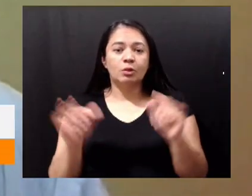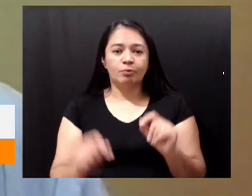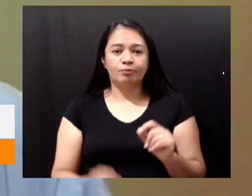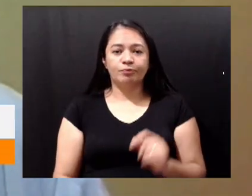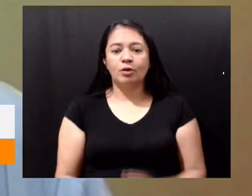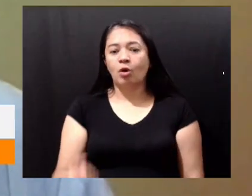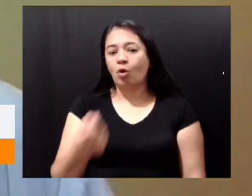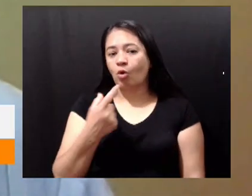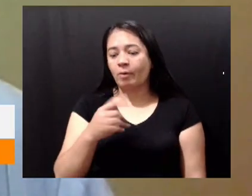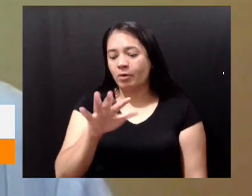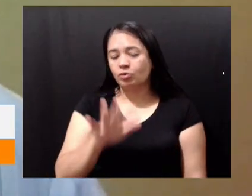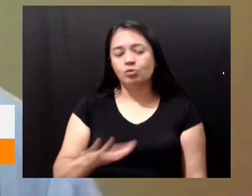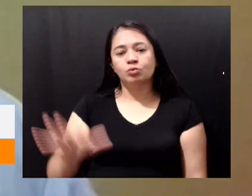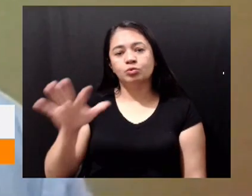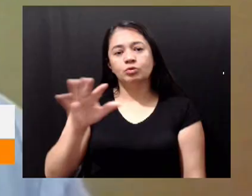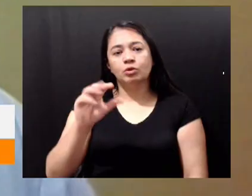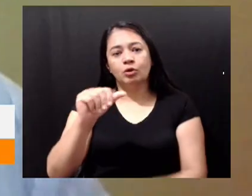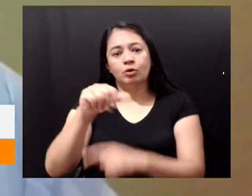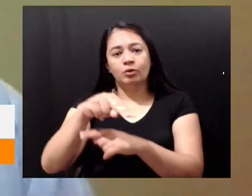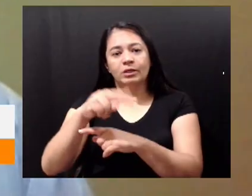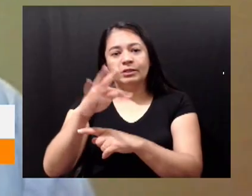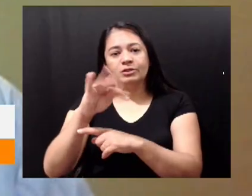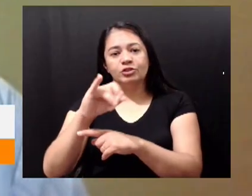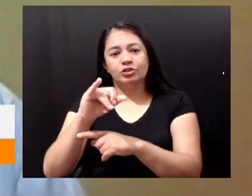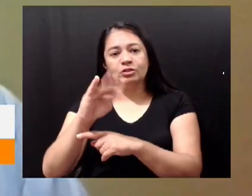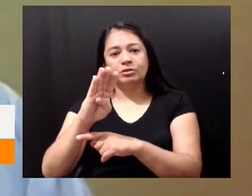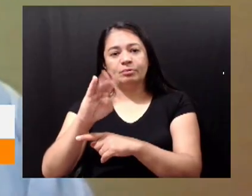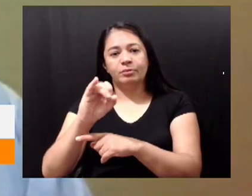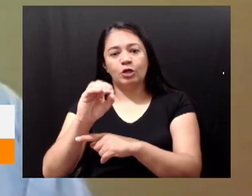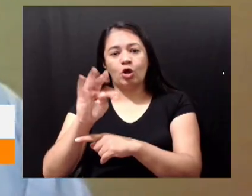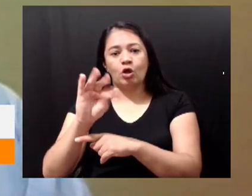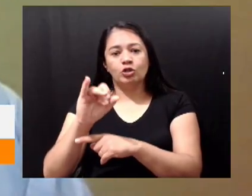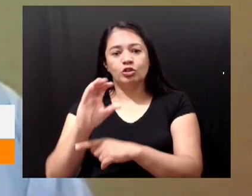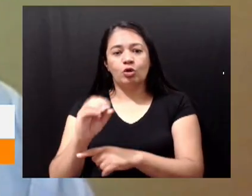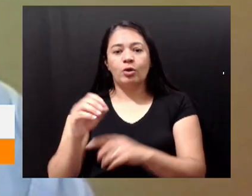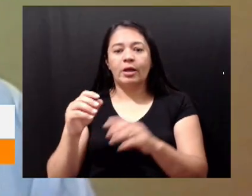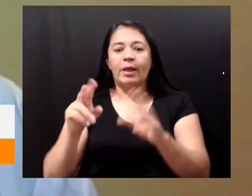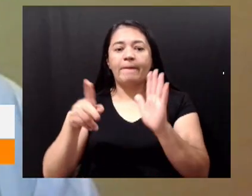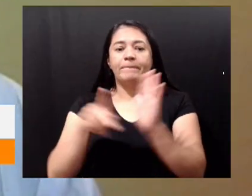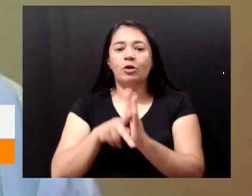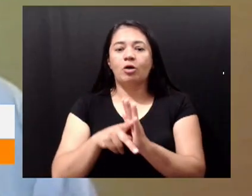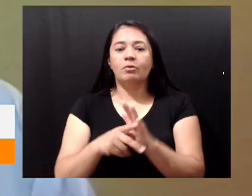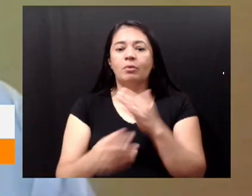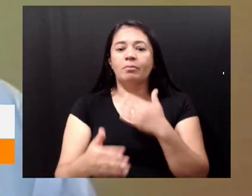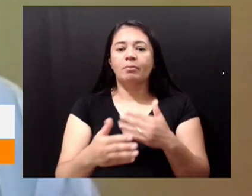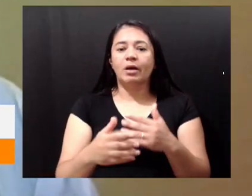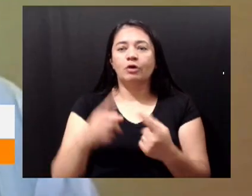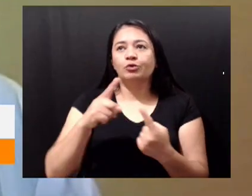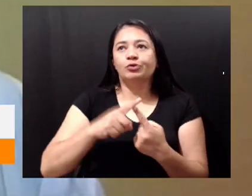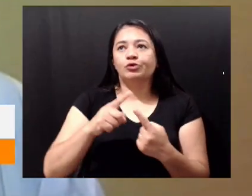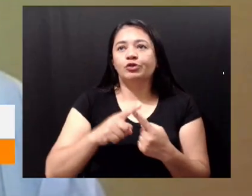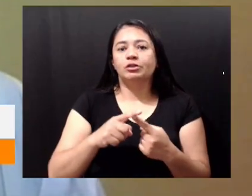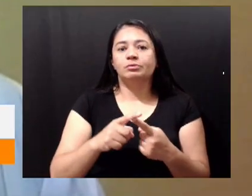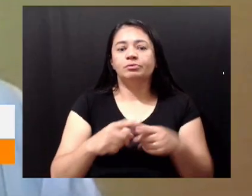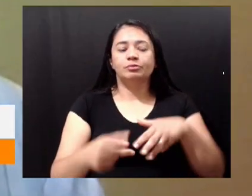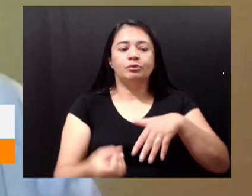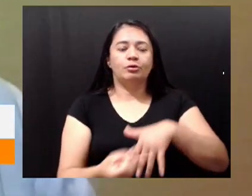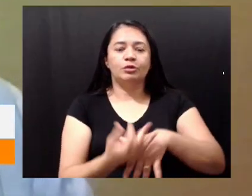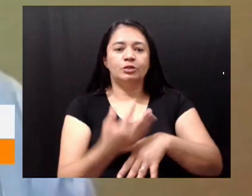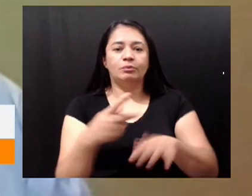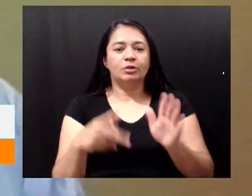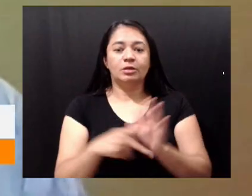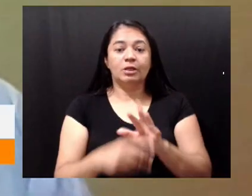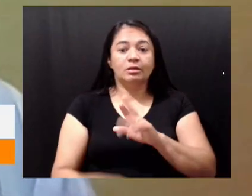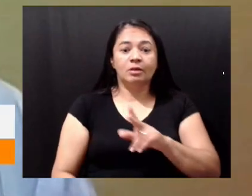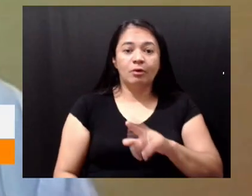geral, ele não é específico para determinada bactéria. E nosso organismo, ele, em todas as